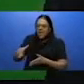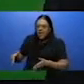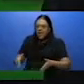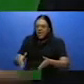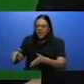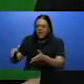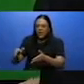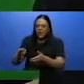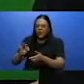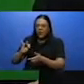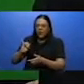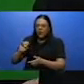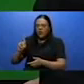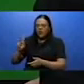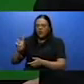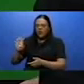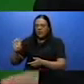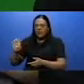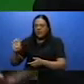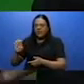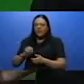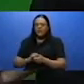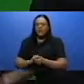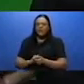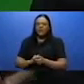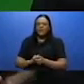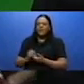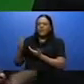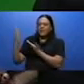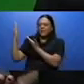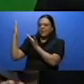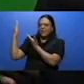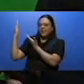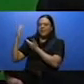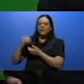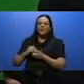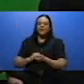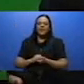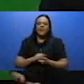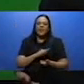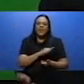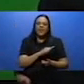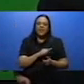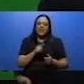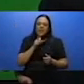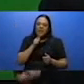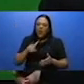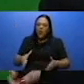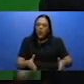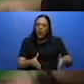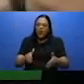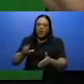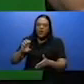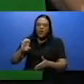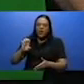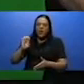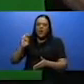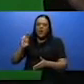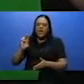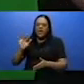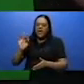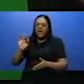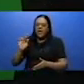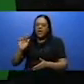ó. Tá vendo? Ó, o rio Tigre e o rio Eufrates. Tá vendo que eles não